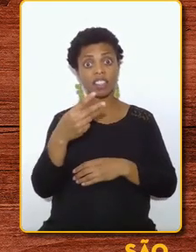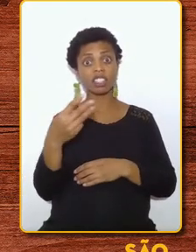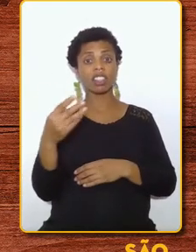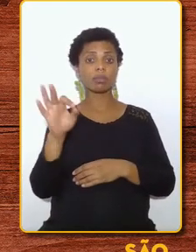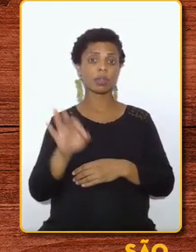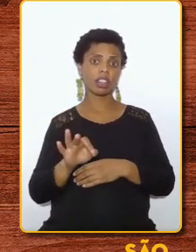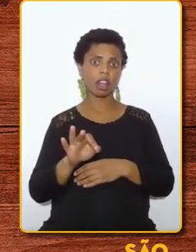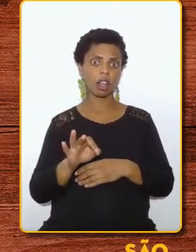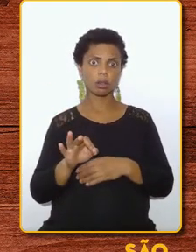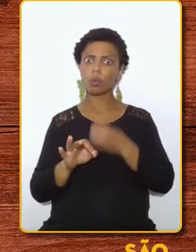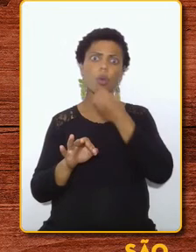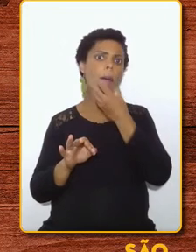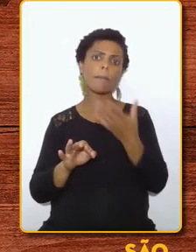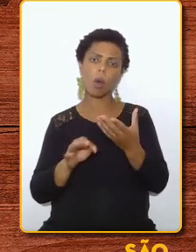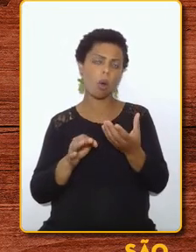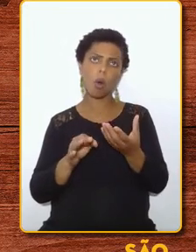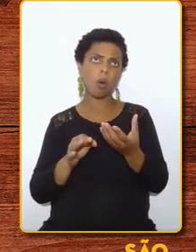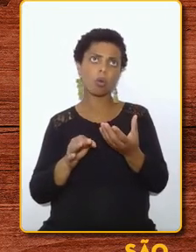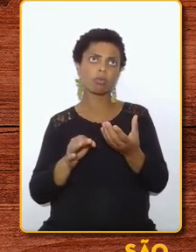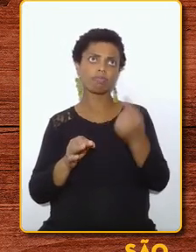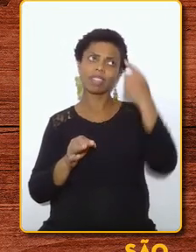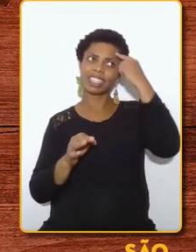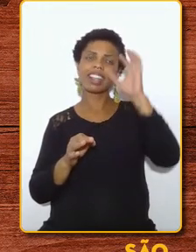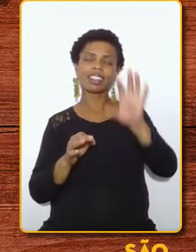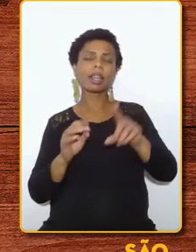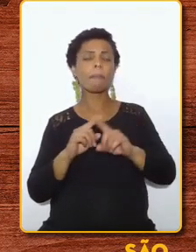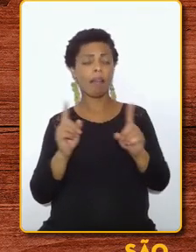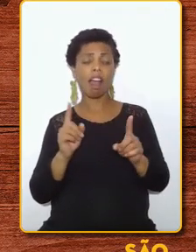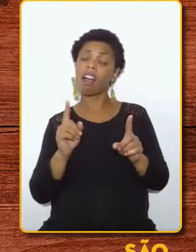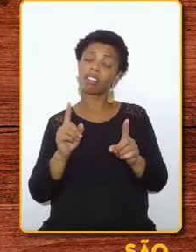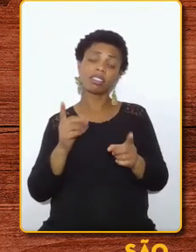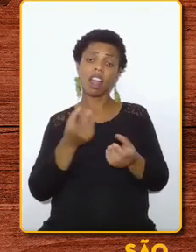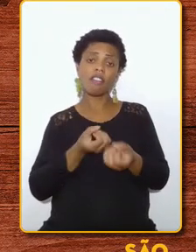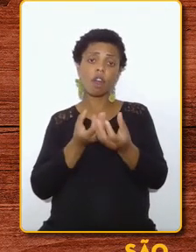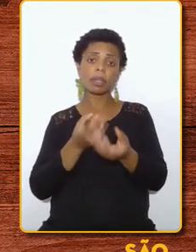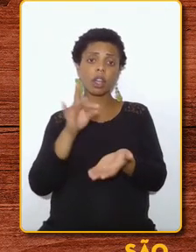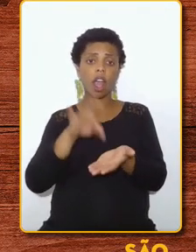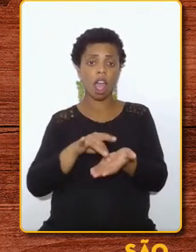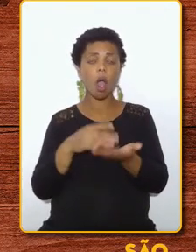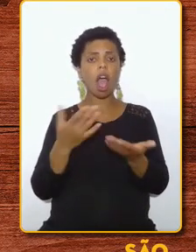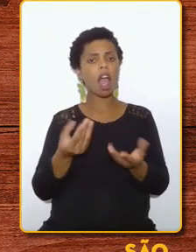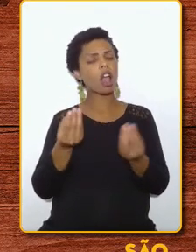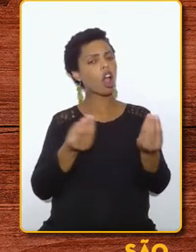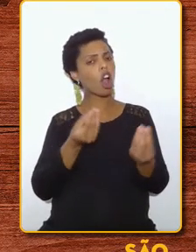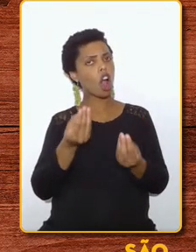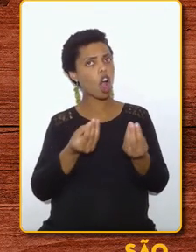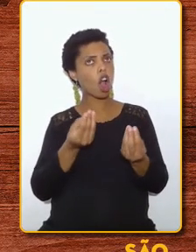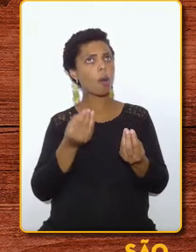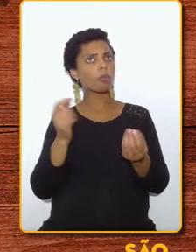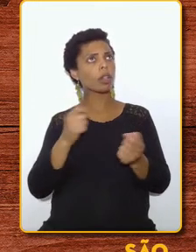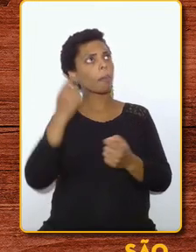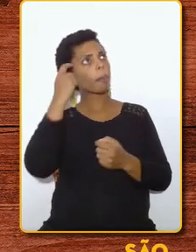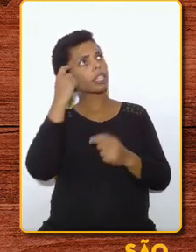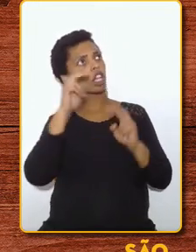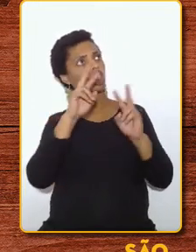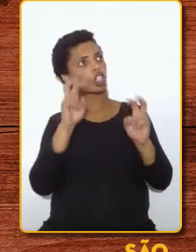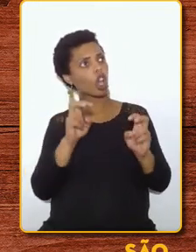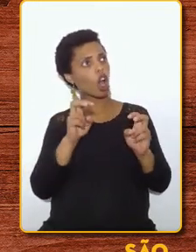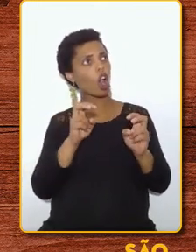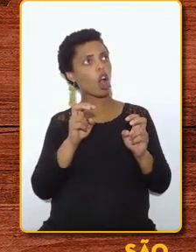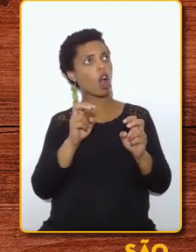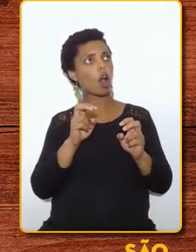uma estimativa. E dependendo de como se considera a agricultura familiar, se inclui ou não a mão de